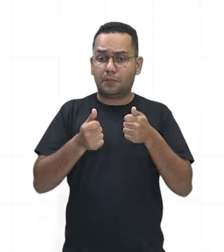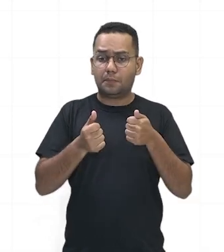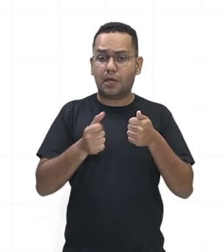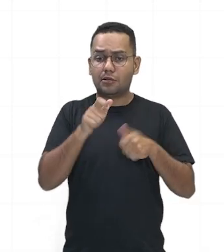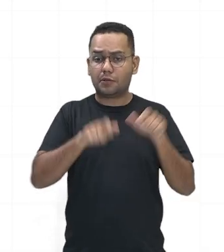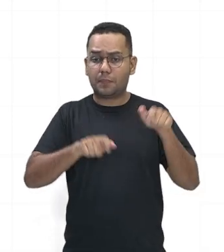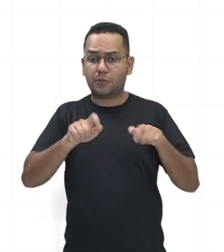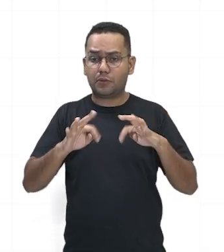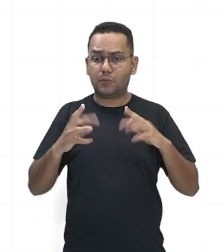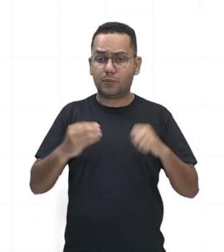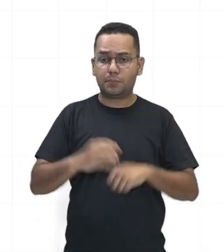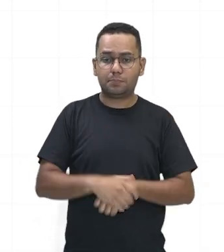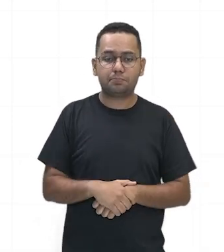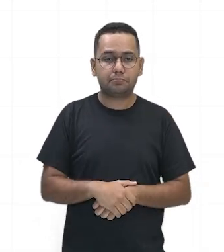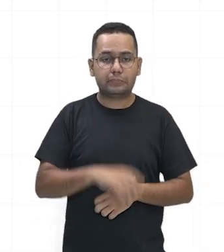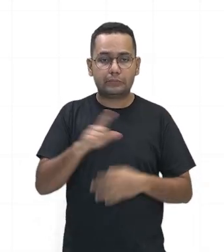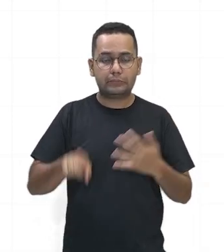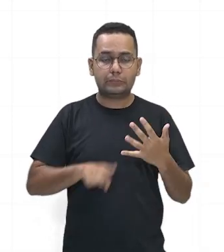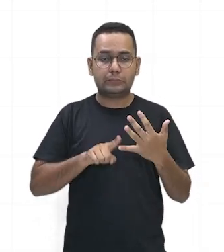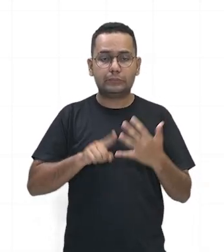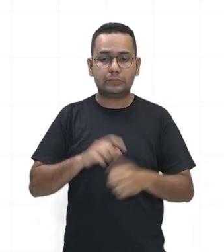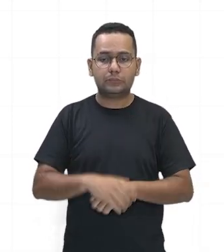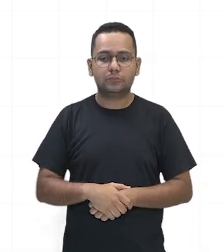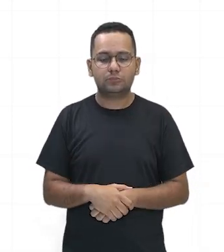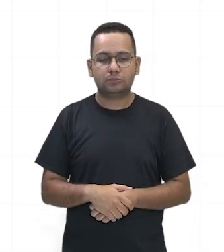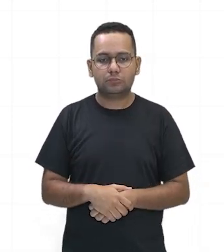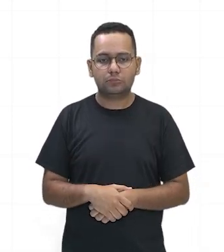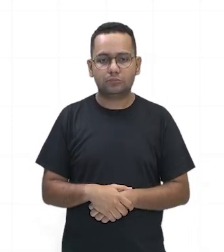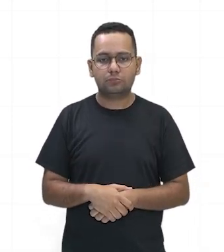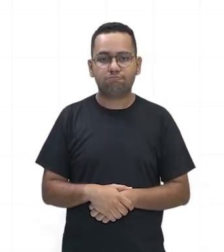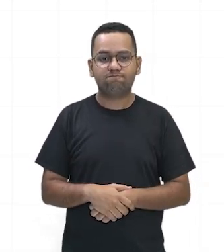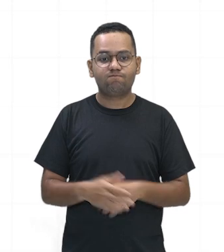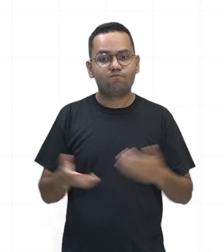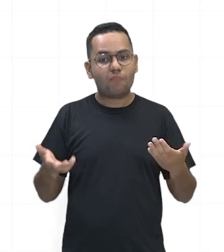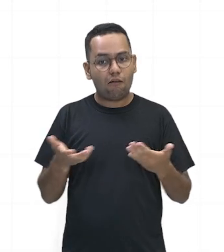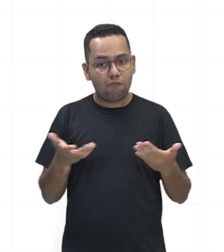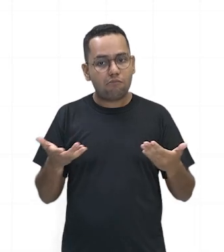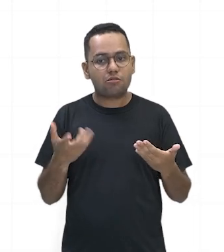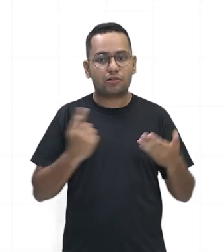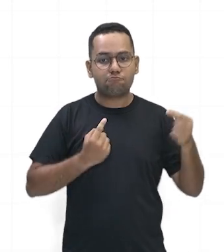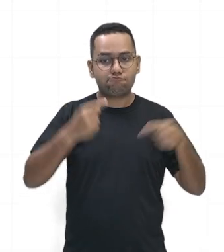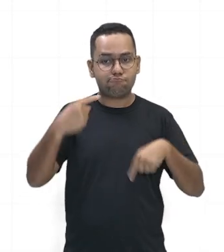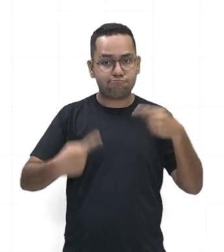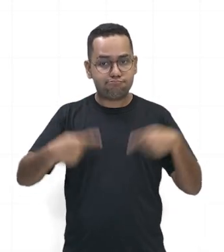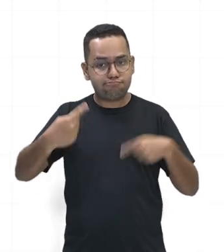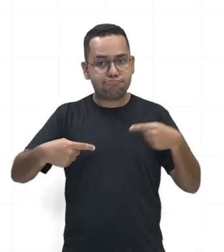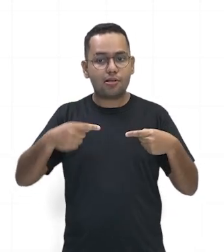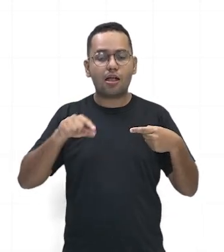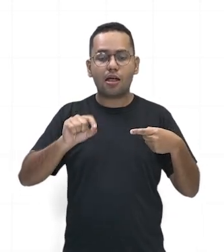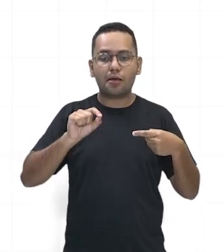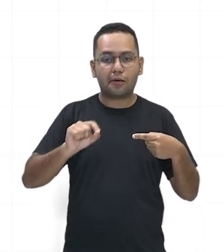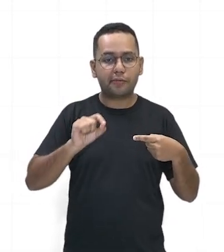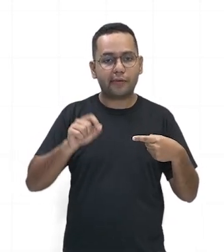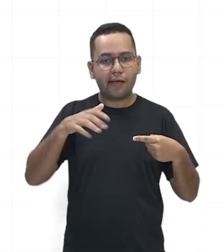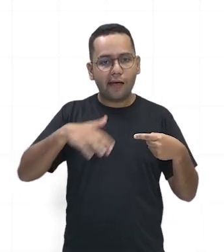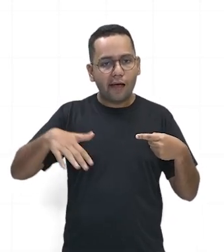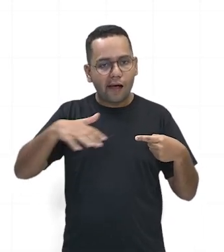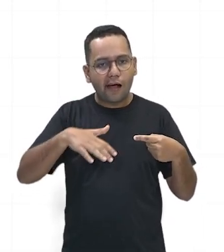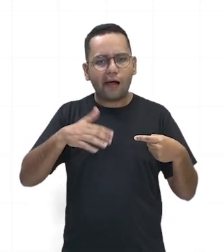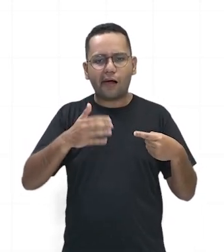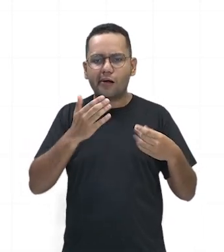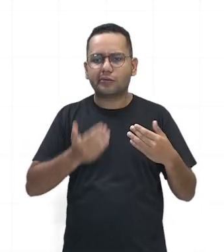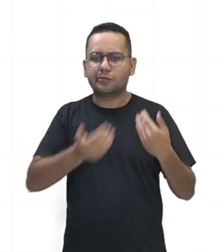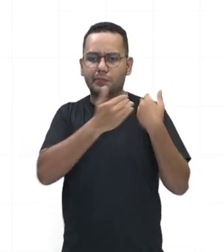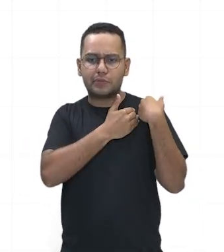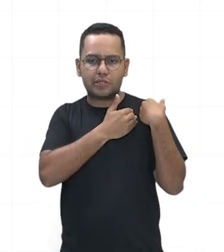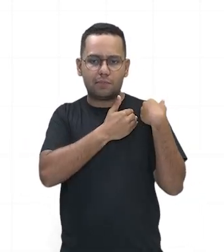para finalizar, uma discussão que tem sido muito em voga hoje é a dimensão da responsabilidade ética das gerações atuais em relação ao